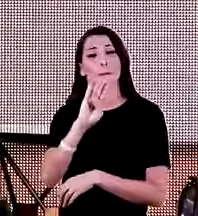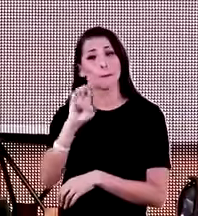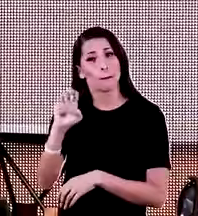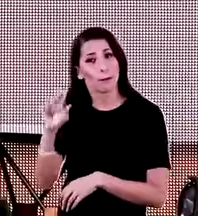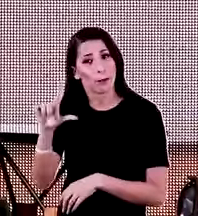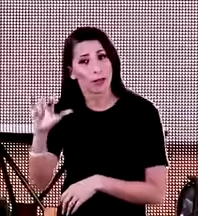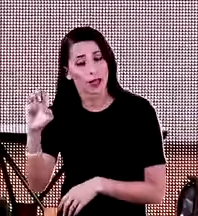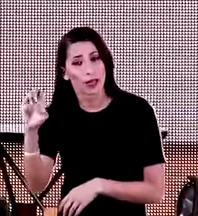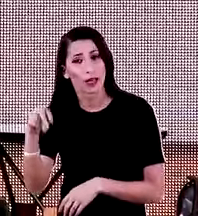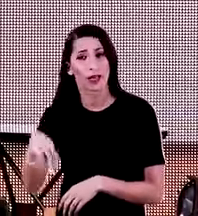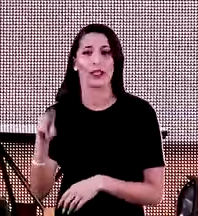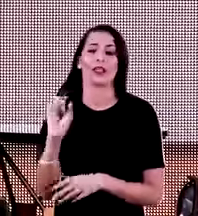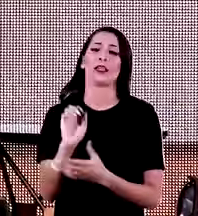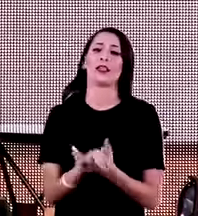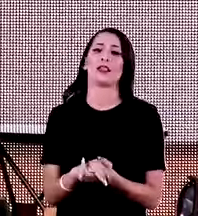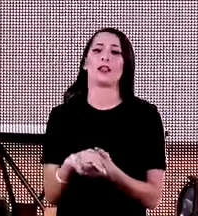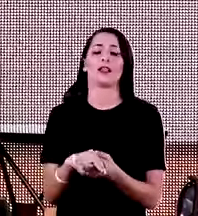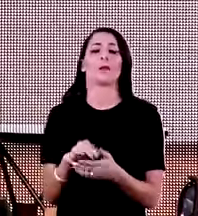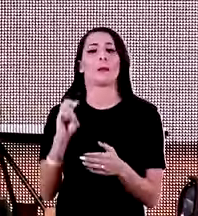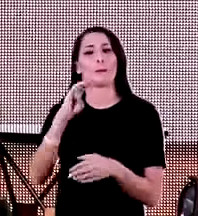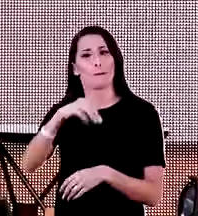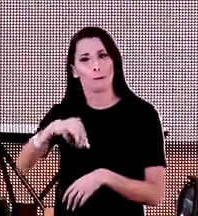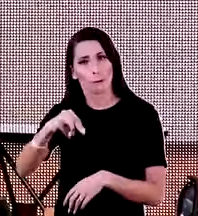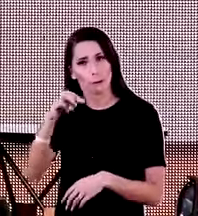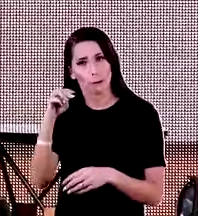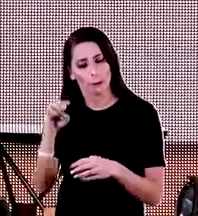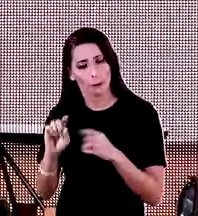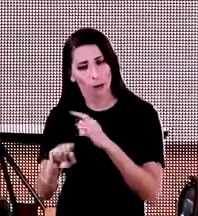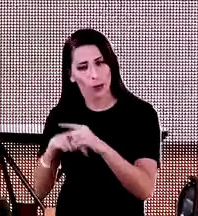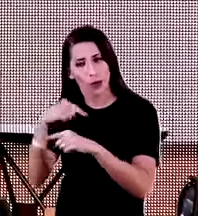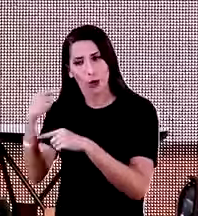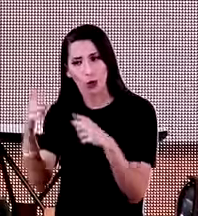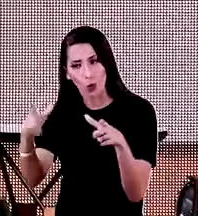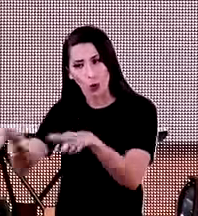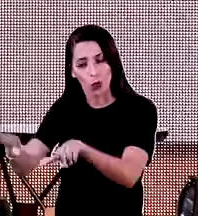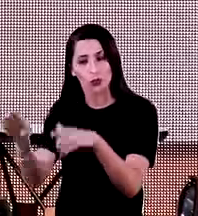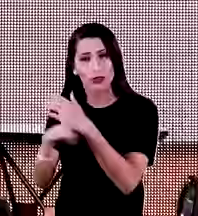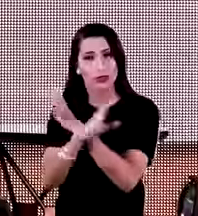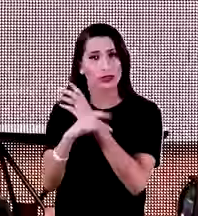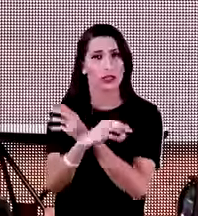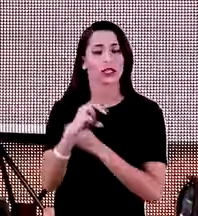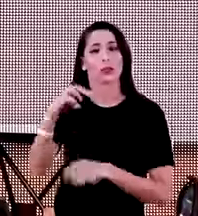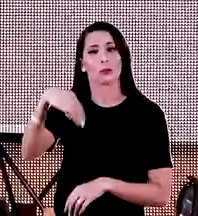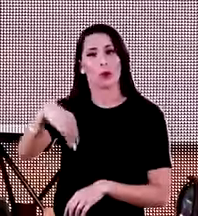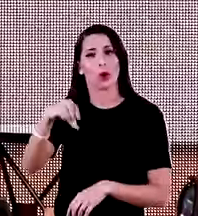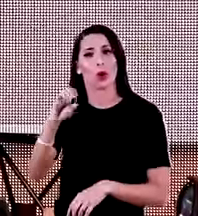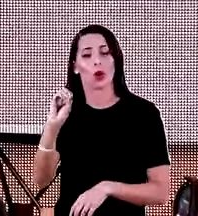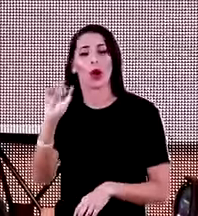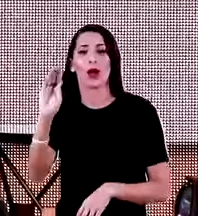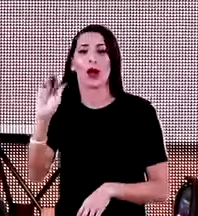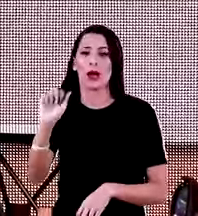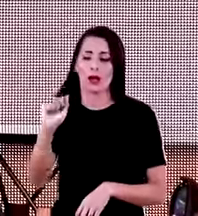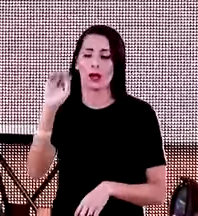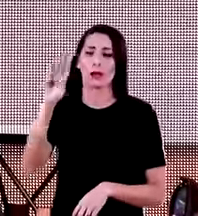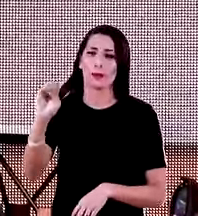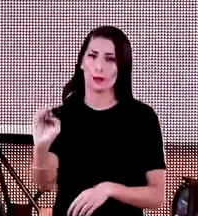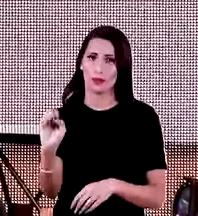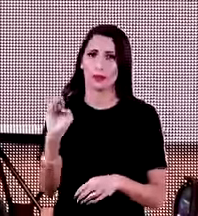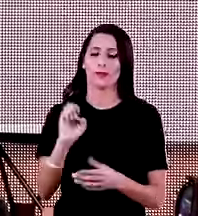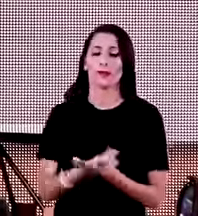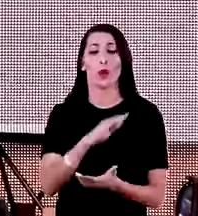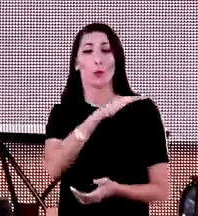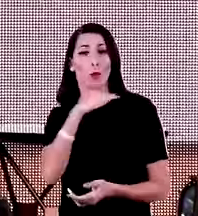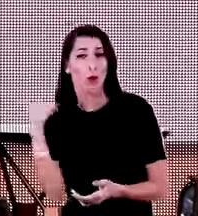nessa terra de Moab, essa terra estranha, que não era sua terra, a Bíblia diz que morre o marido, morre o